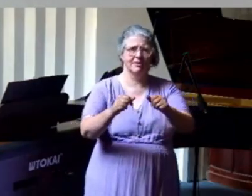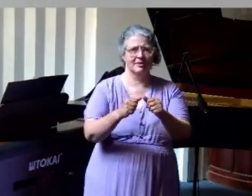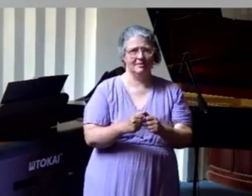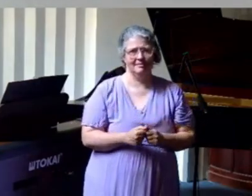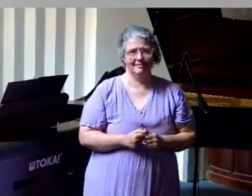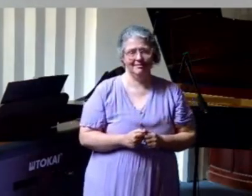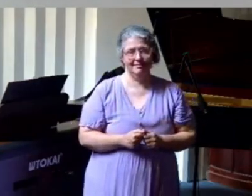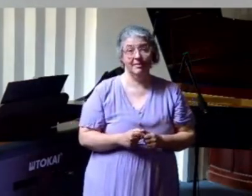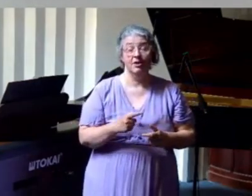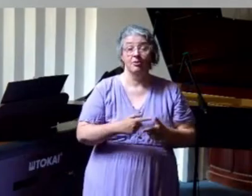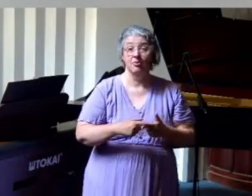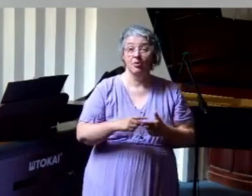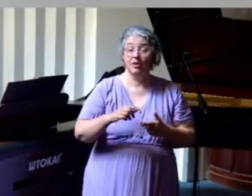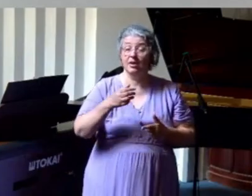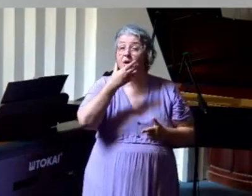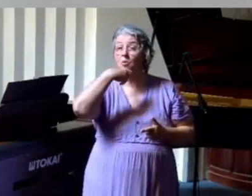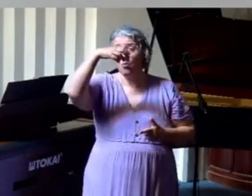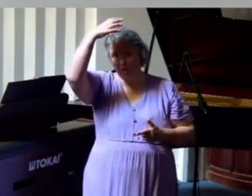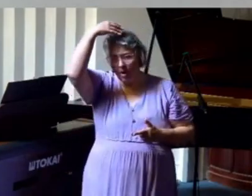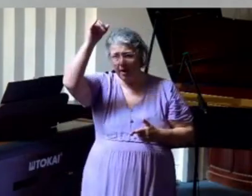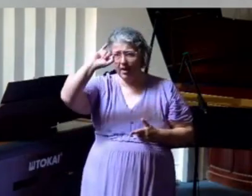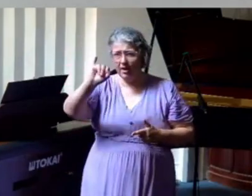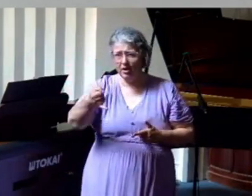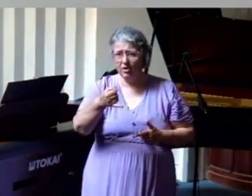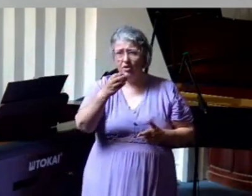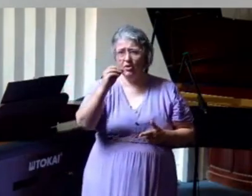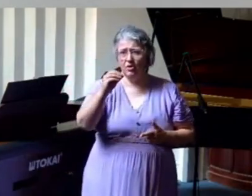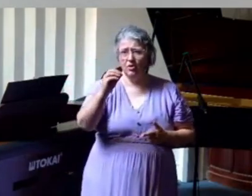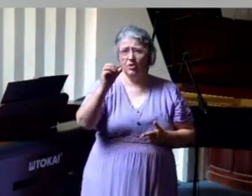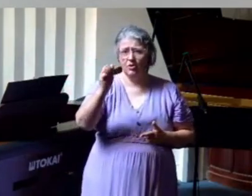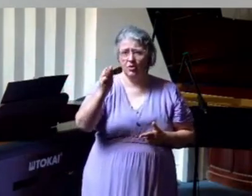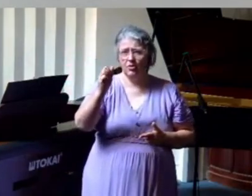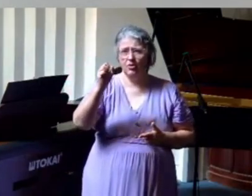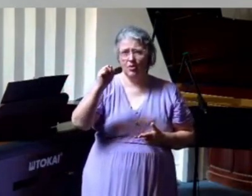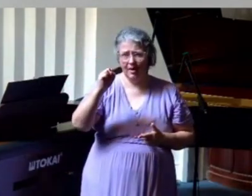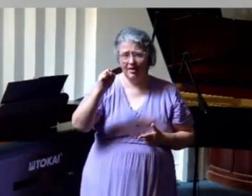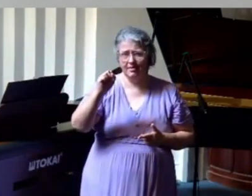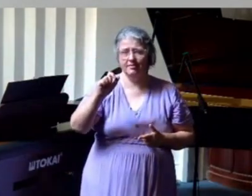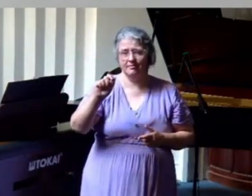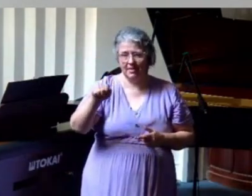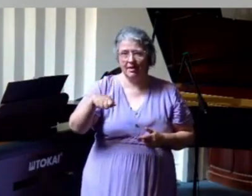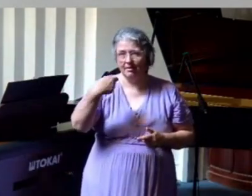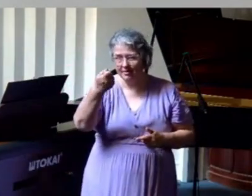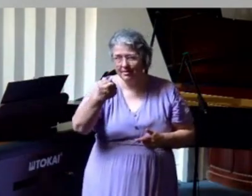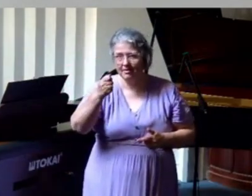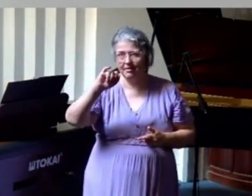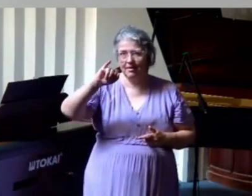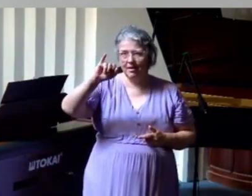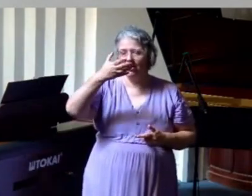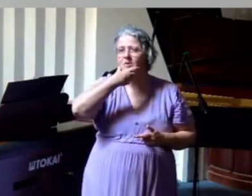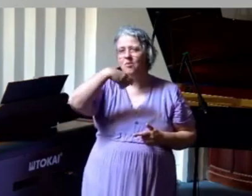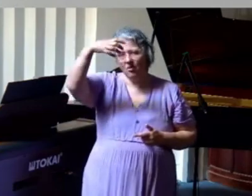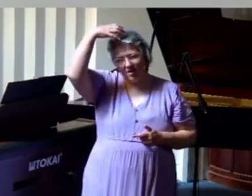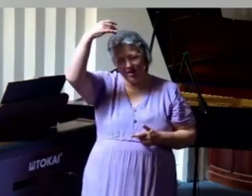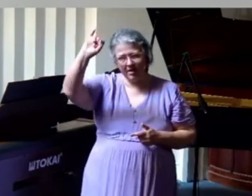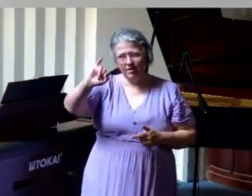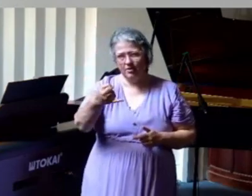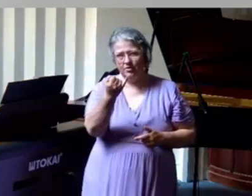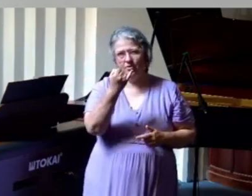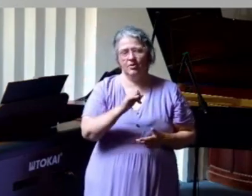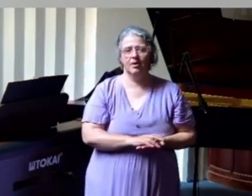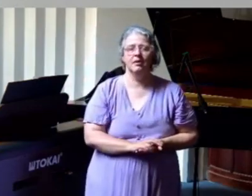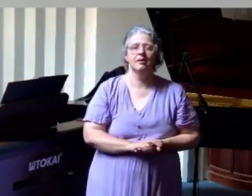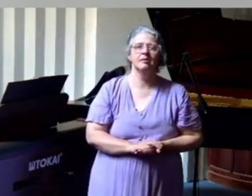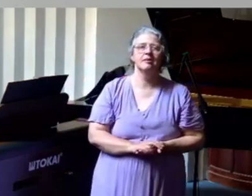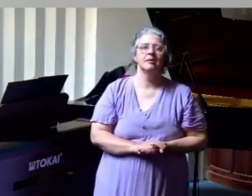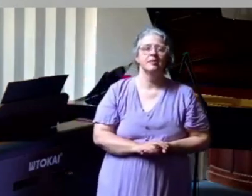Porque Joás não foi. A gente pode aprender com grandes reis do passado, e este aqui é um destes